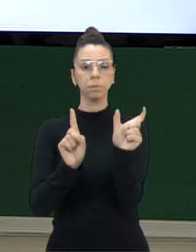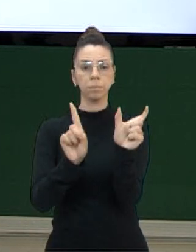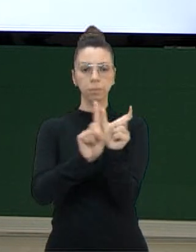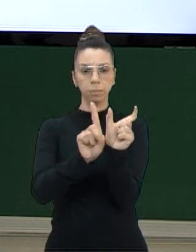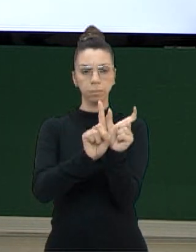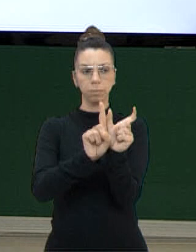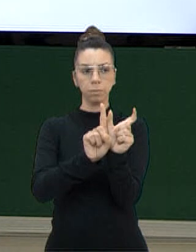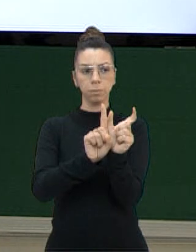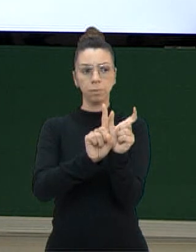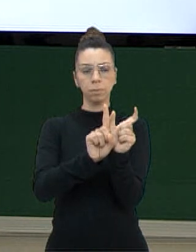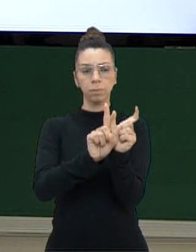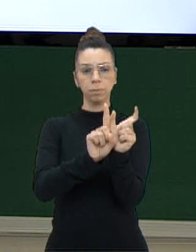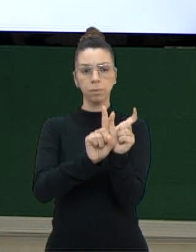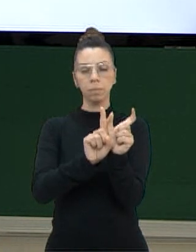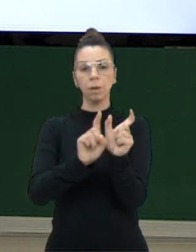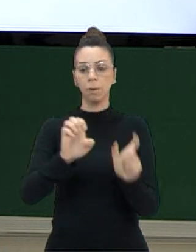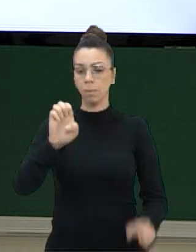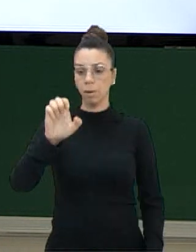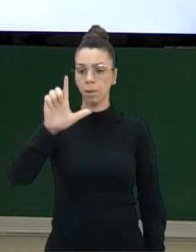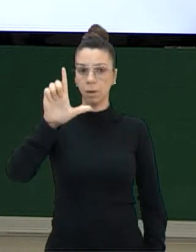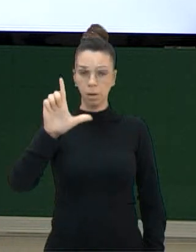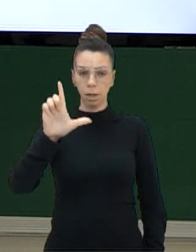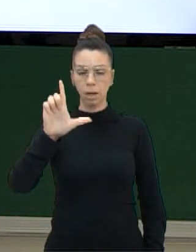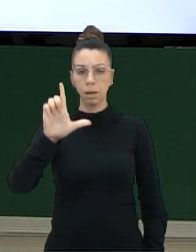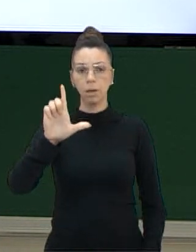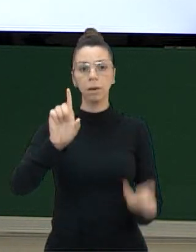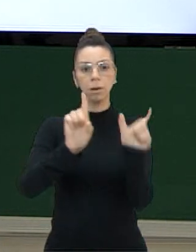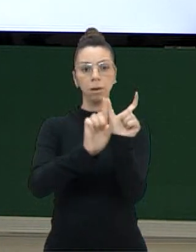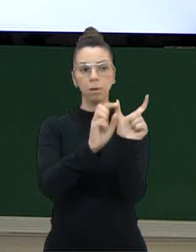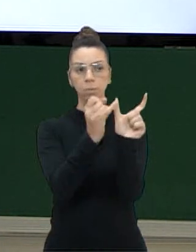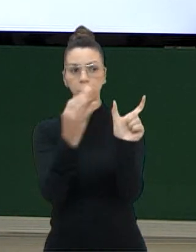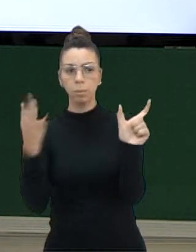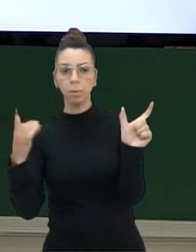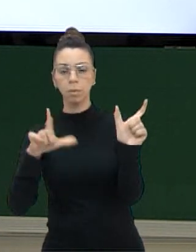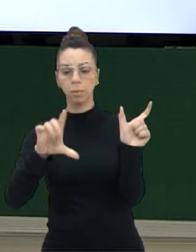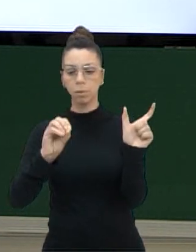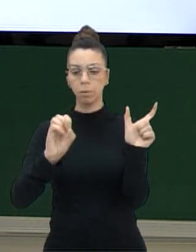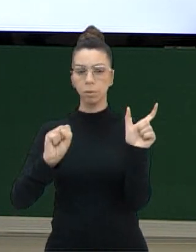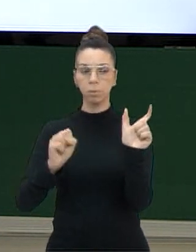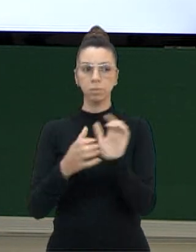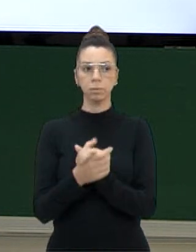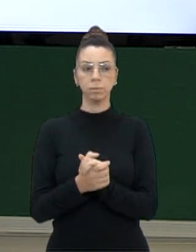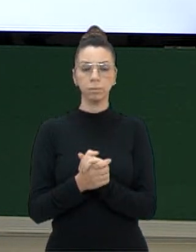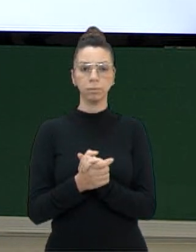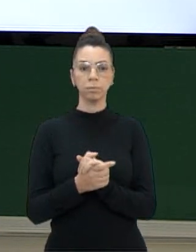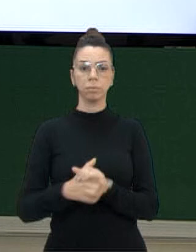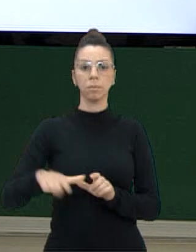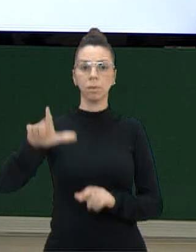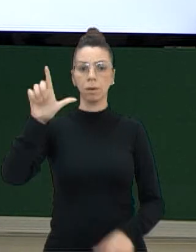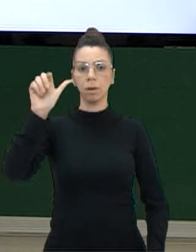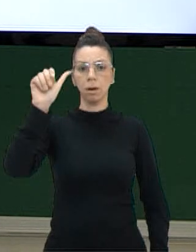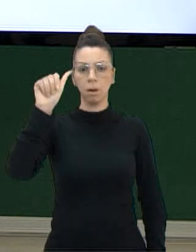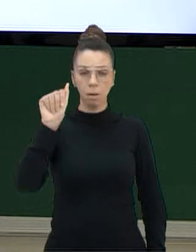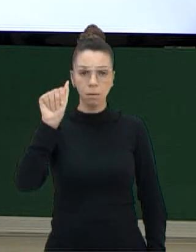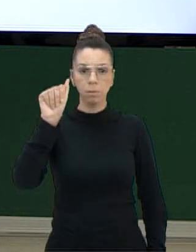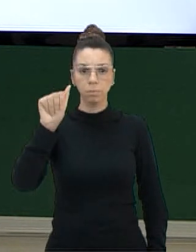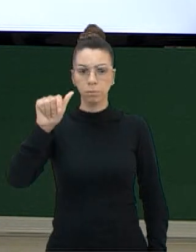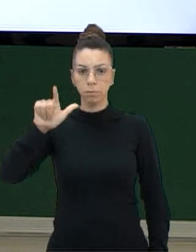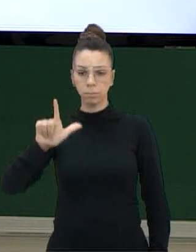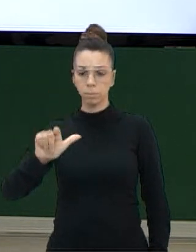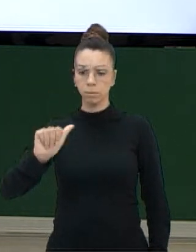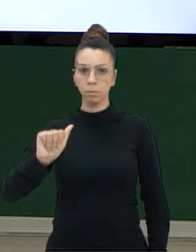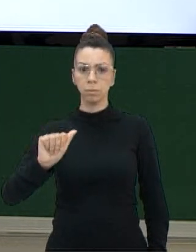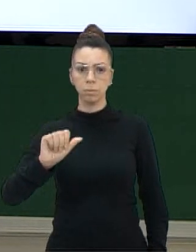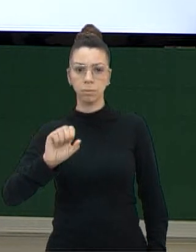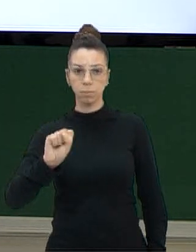ele plural para ele, los, masculino plural. Plural para lá, las, feminino plural, sim? Que